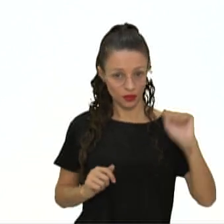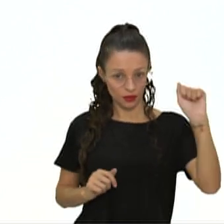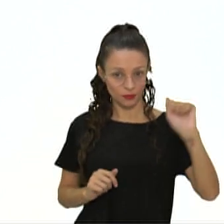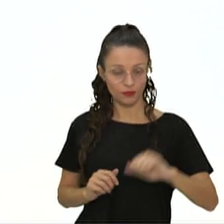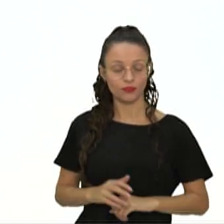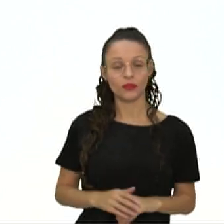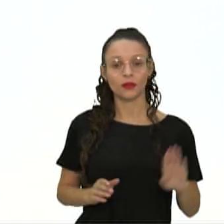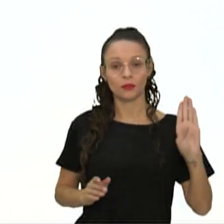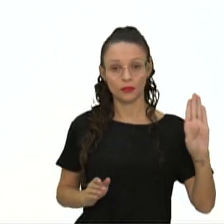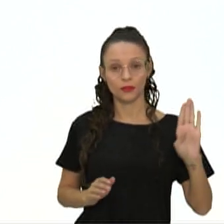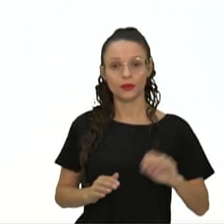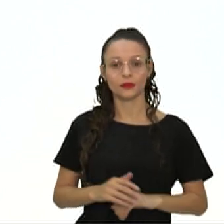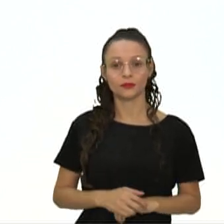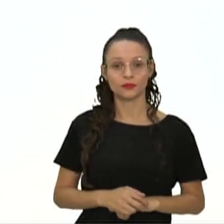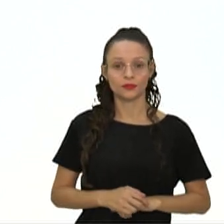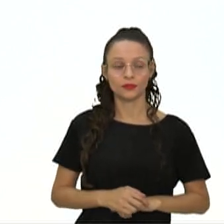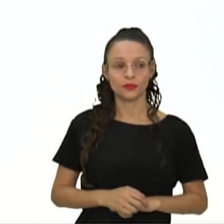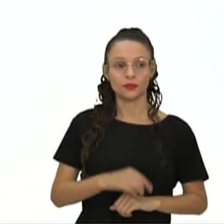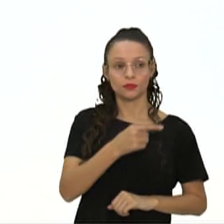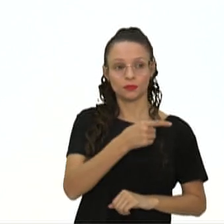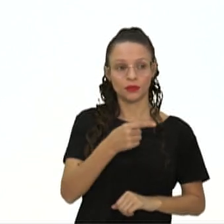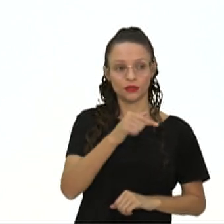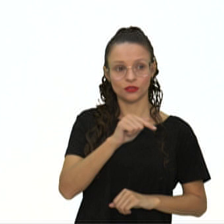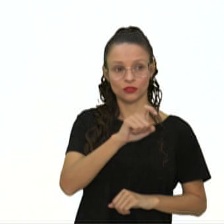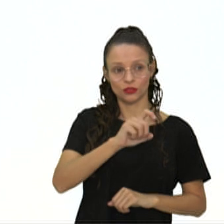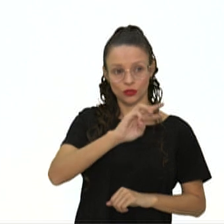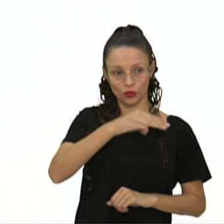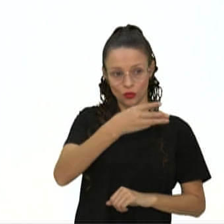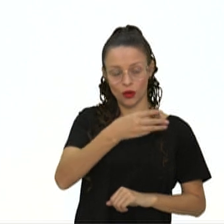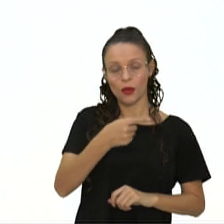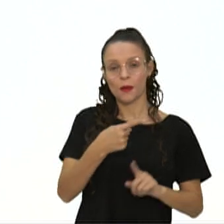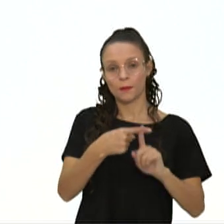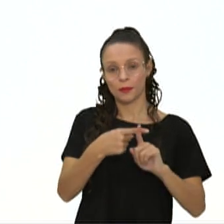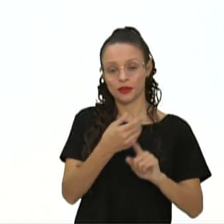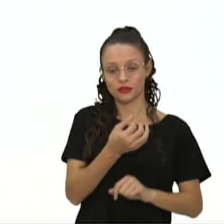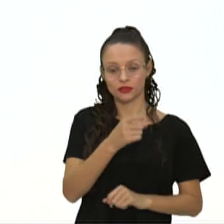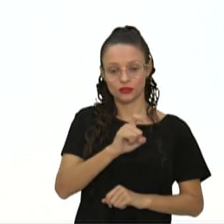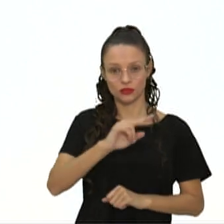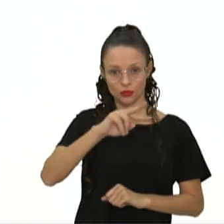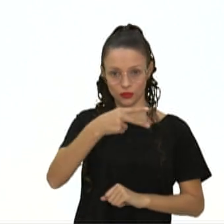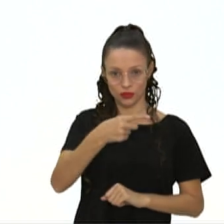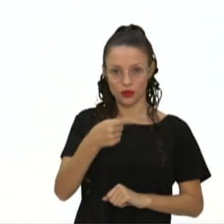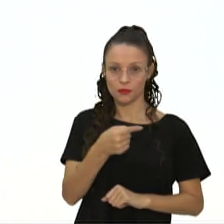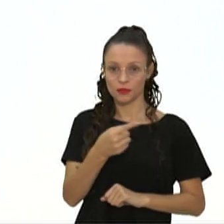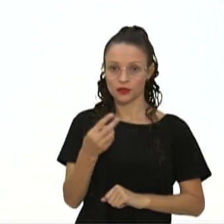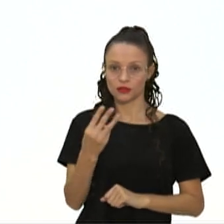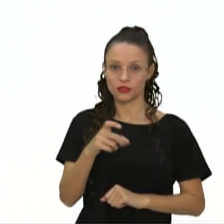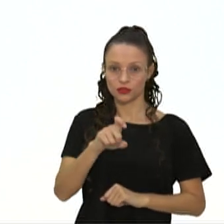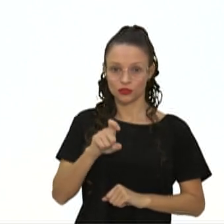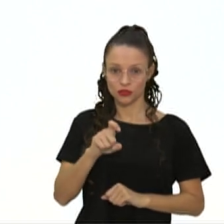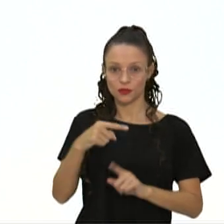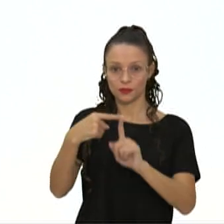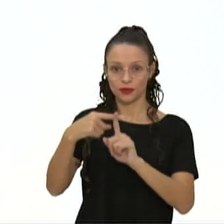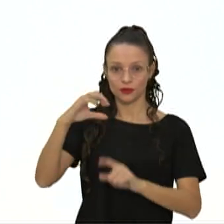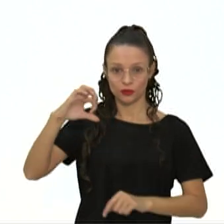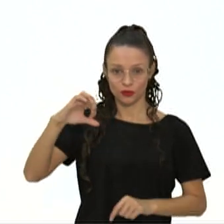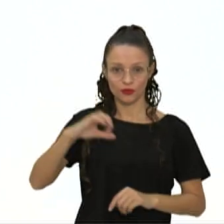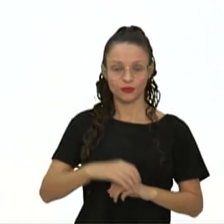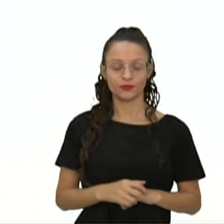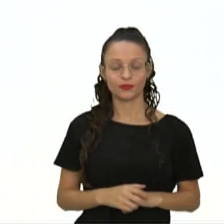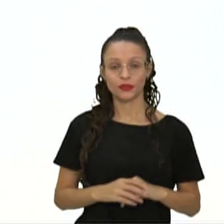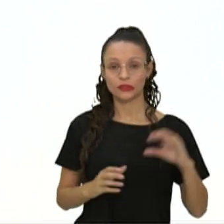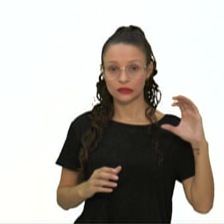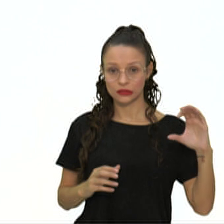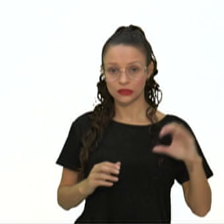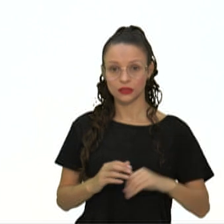A. Polinômio B, menos 7x ao cubo mais 6x ao quadrado menos 3x mais 9. E o polinômio